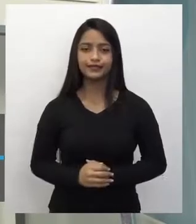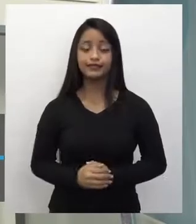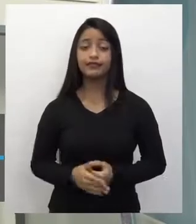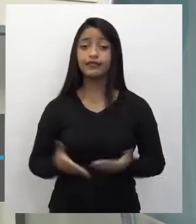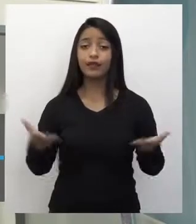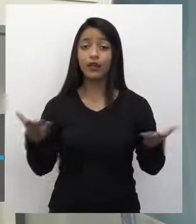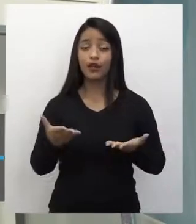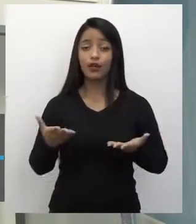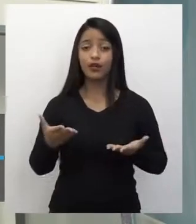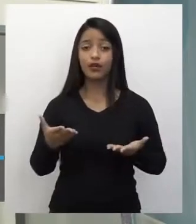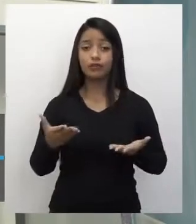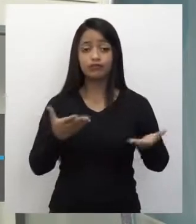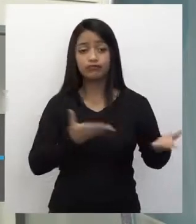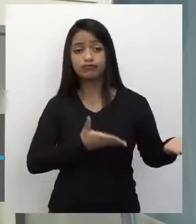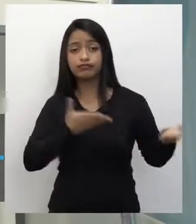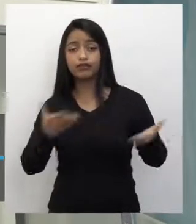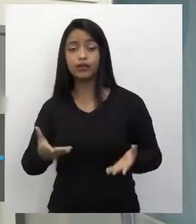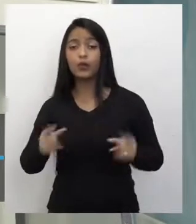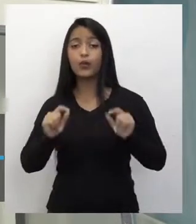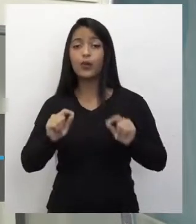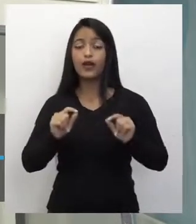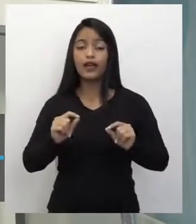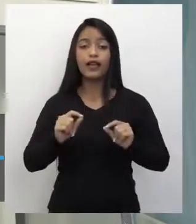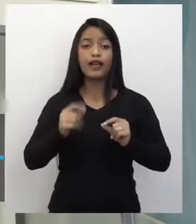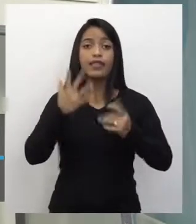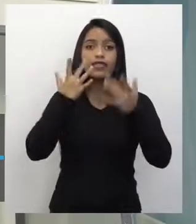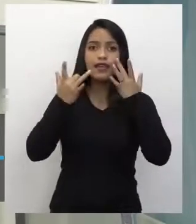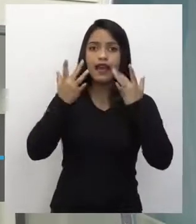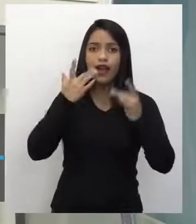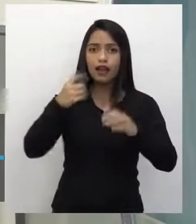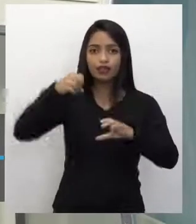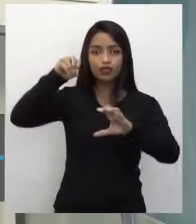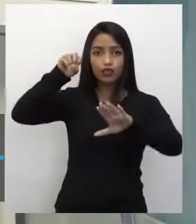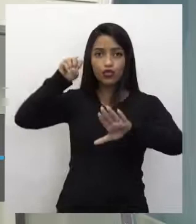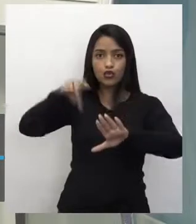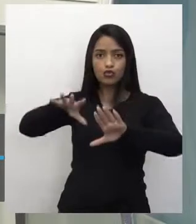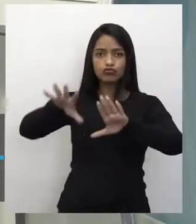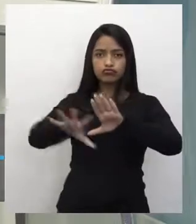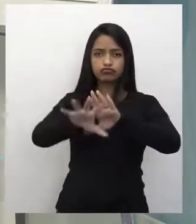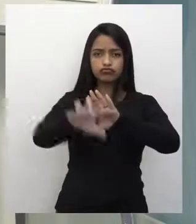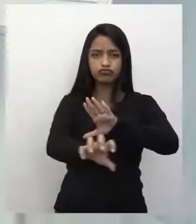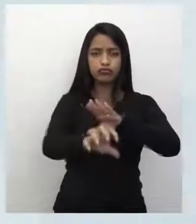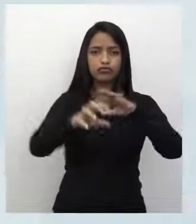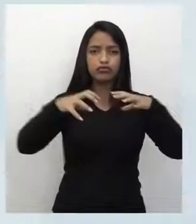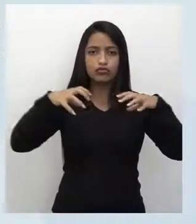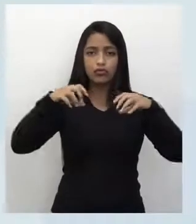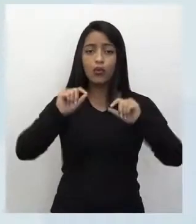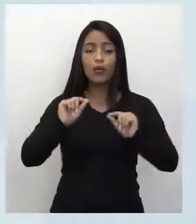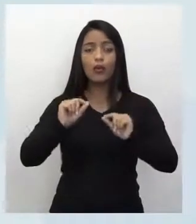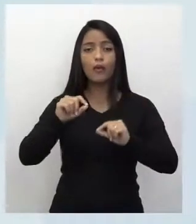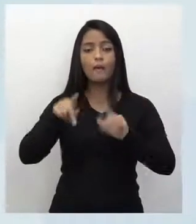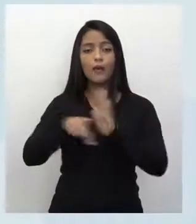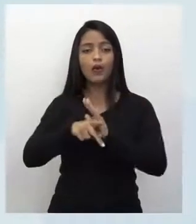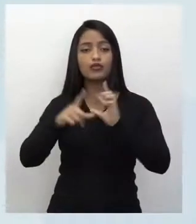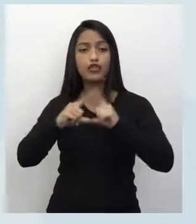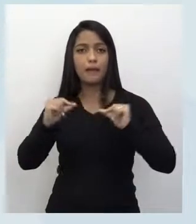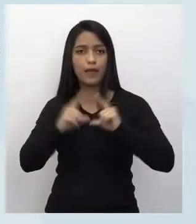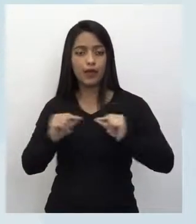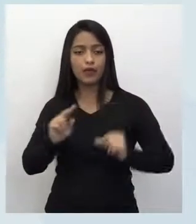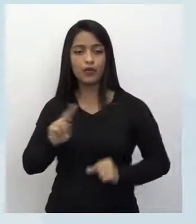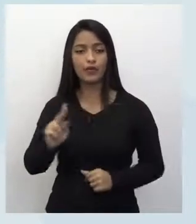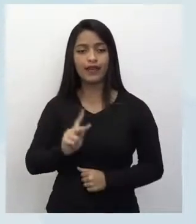uma companhia do Japão, que é Teatro de Sombras, que é o Kakashiza, Teatro de Sombras Internacional. Criado